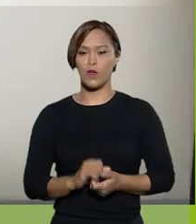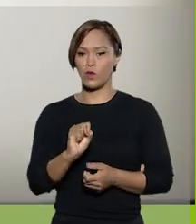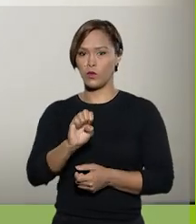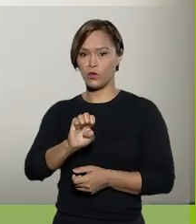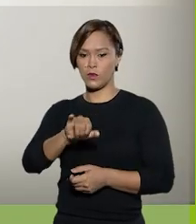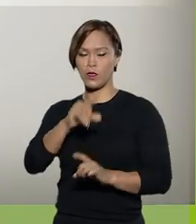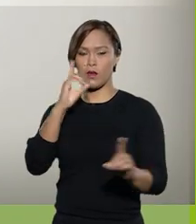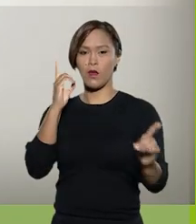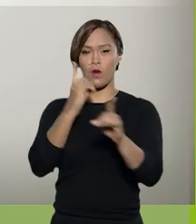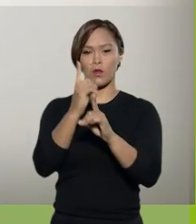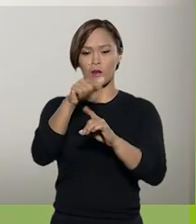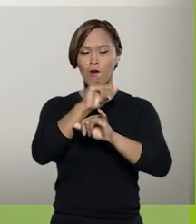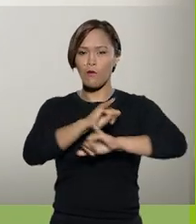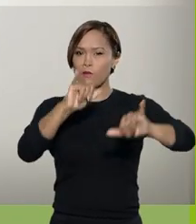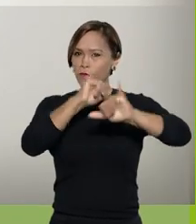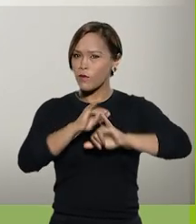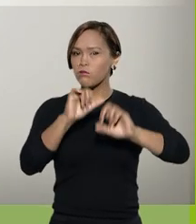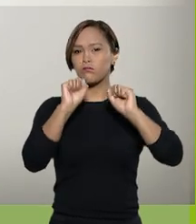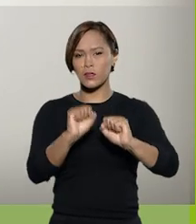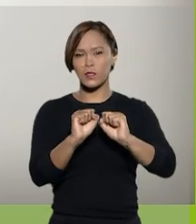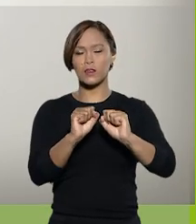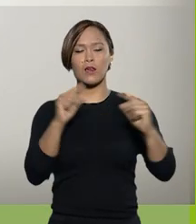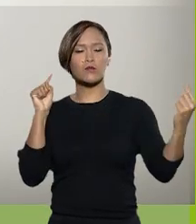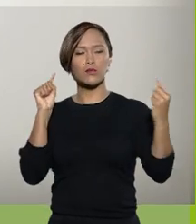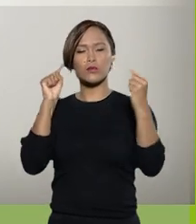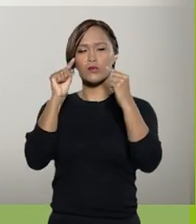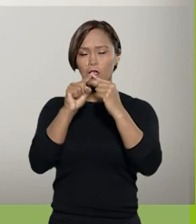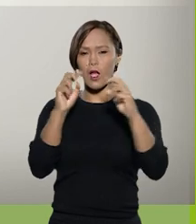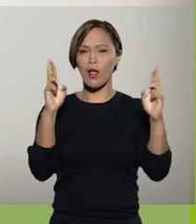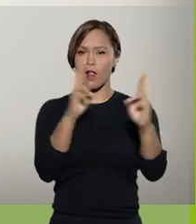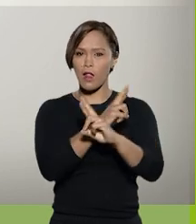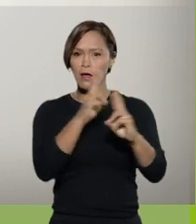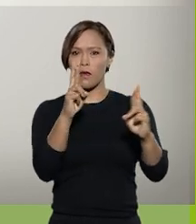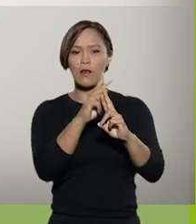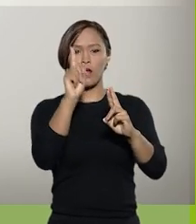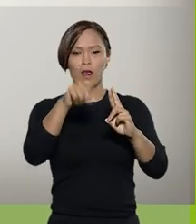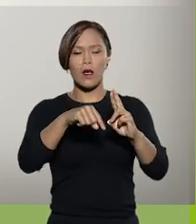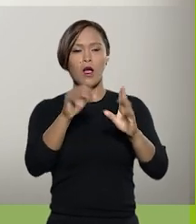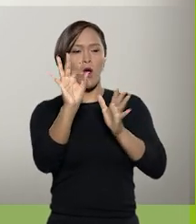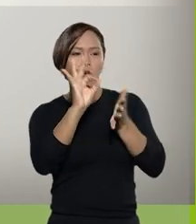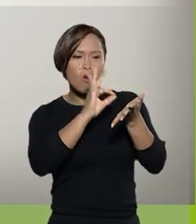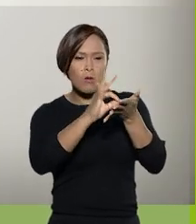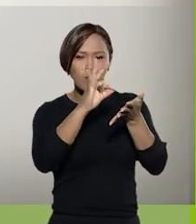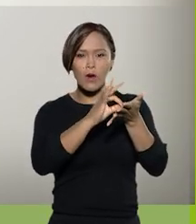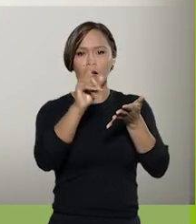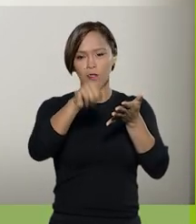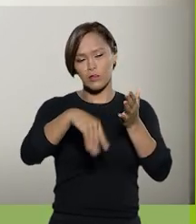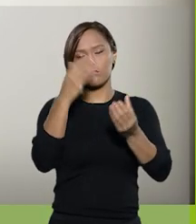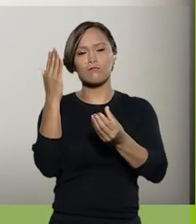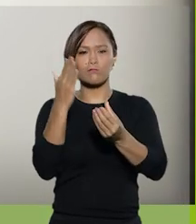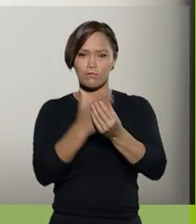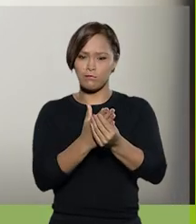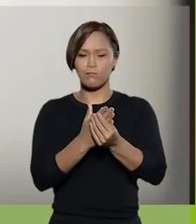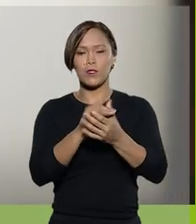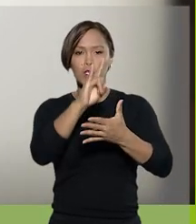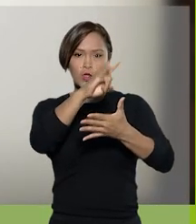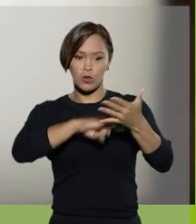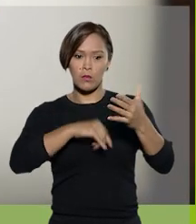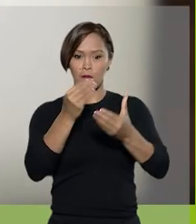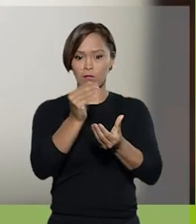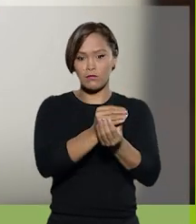SEI, a localização de informações está diretamente relacionada ao correto cadastramento de processos e